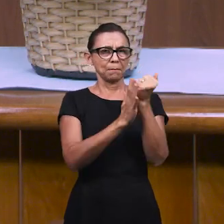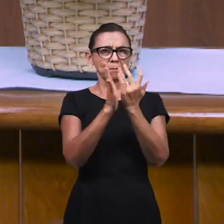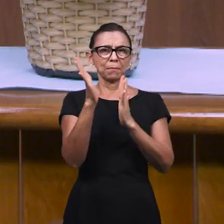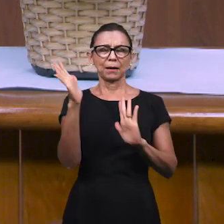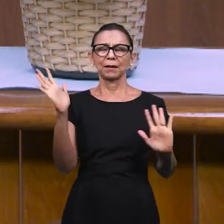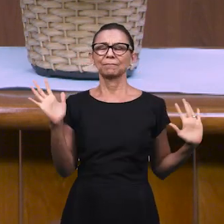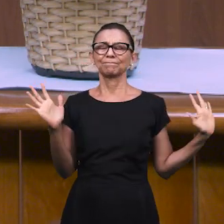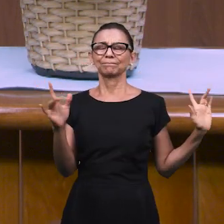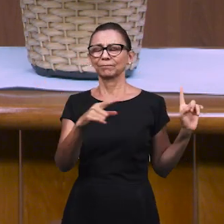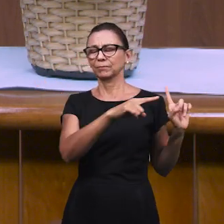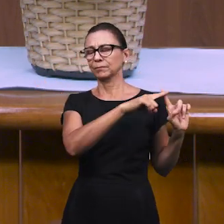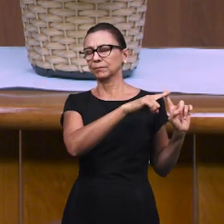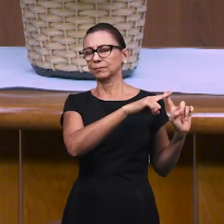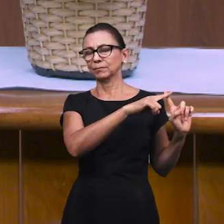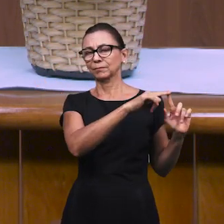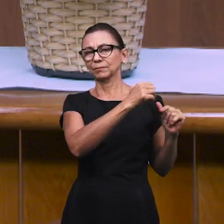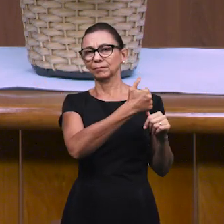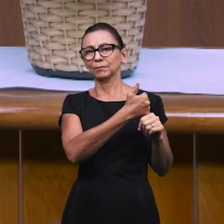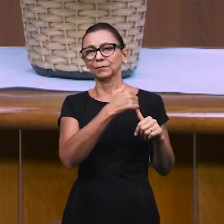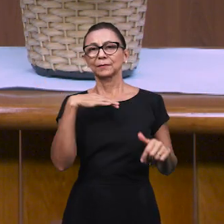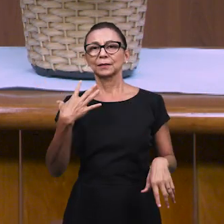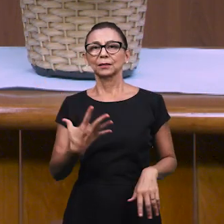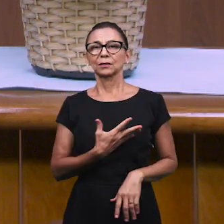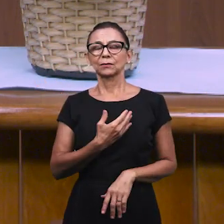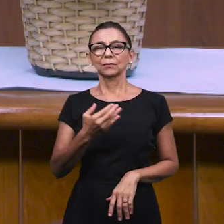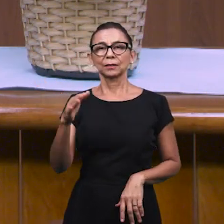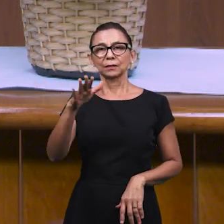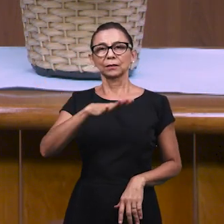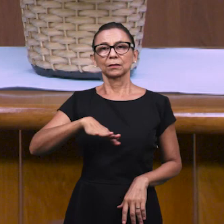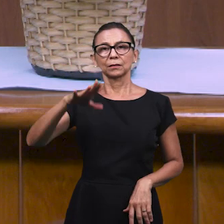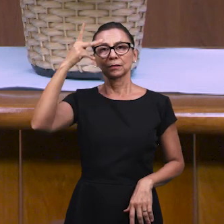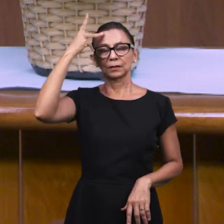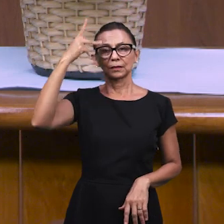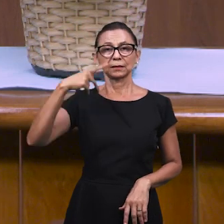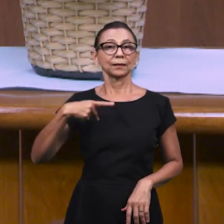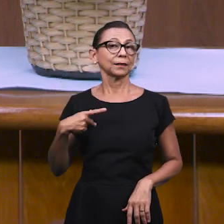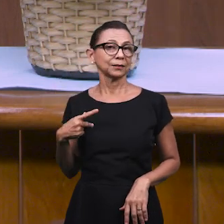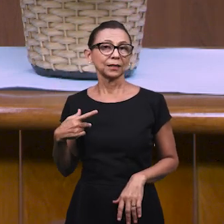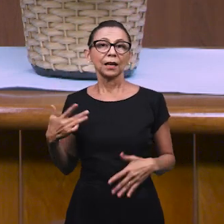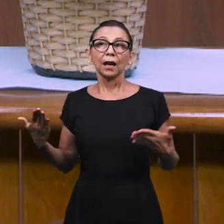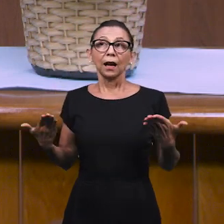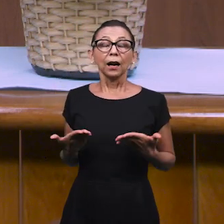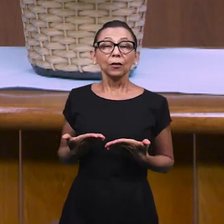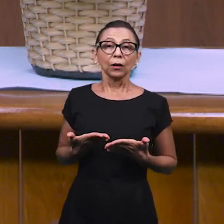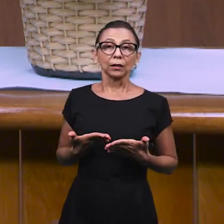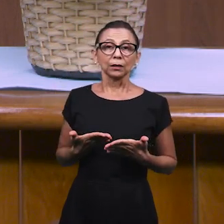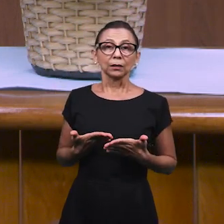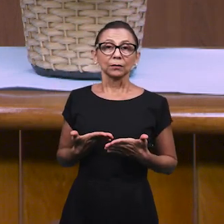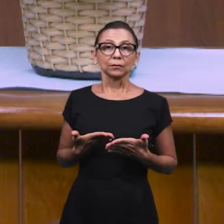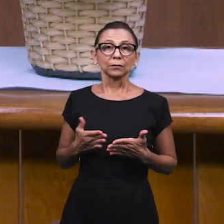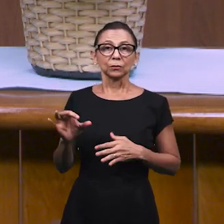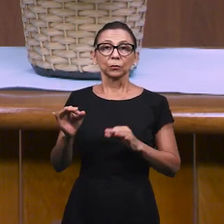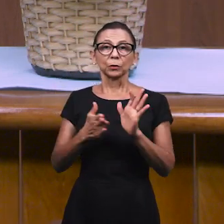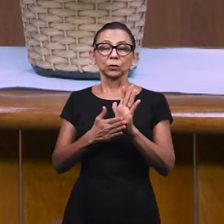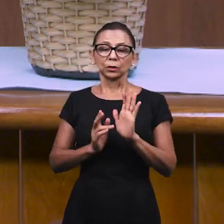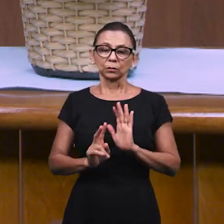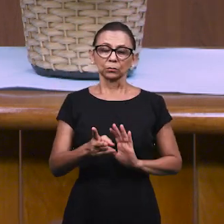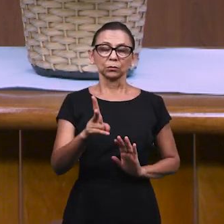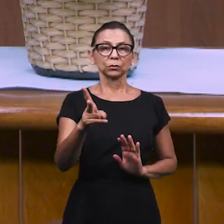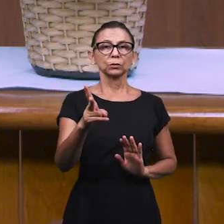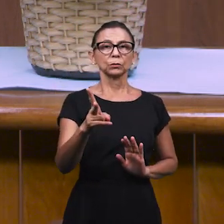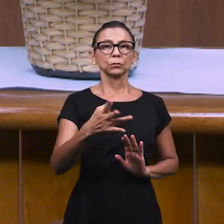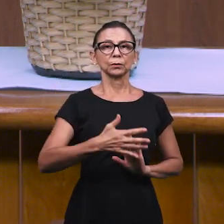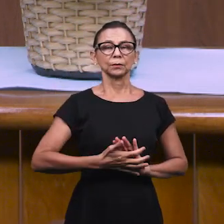projeto de redenção, de salvação do homem. E nós vemos que Deus agora continua o seu projeto na